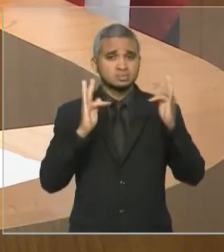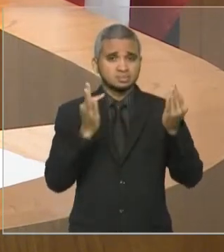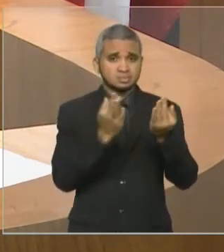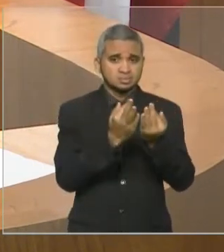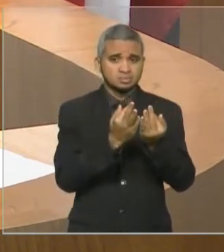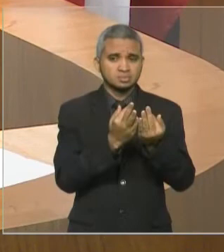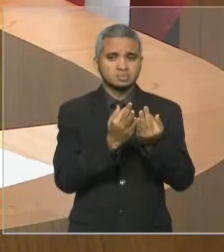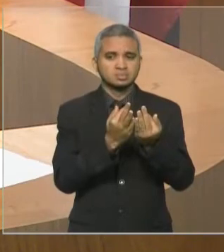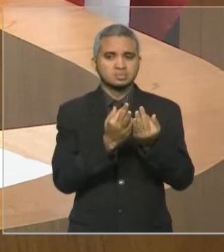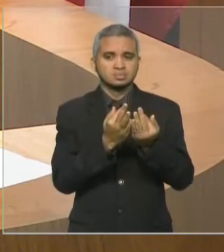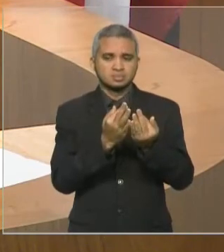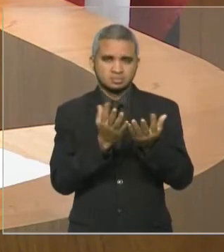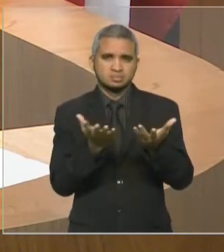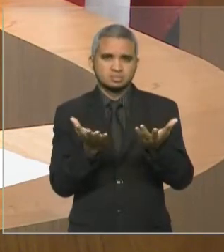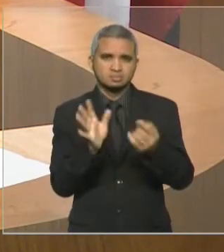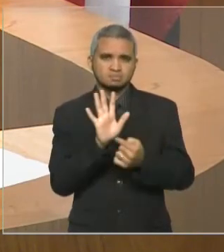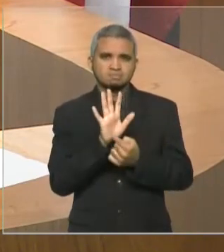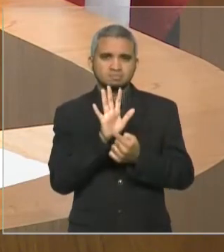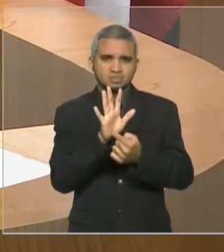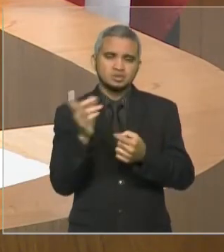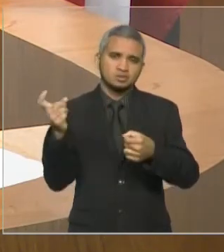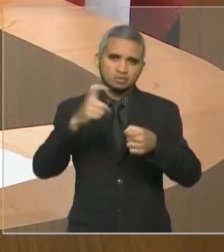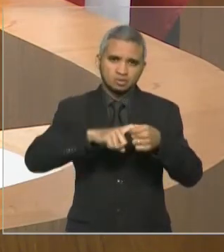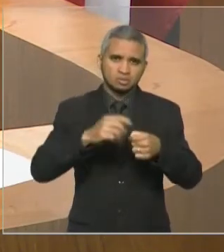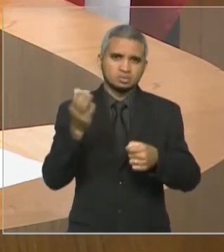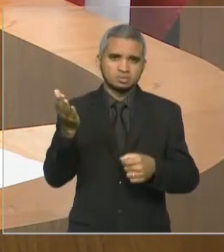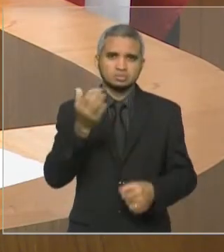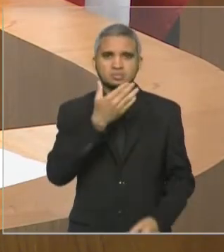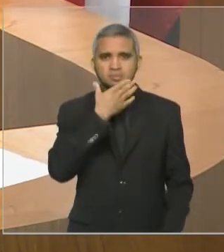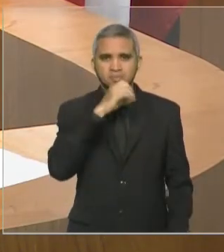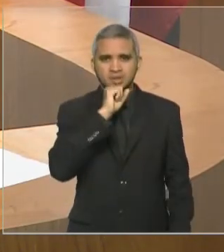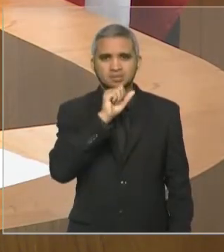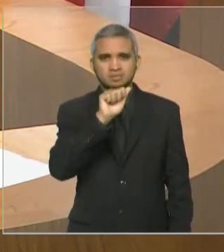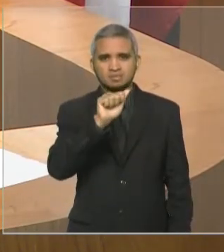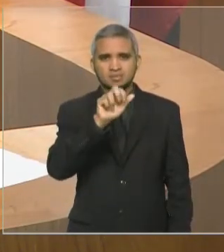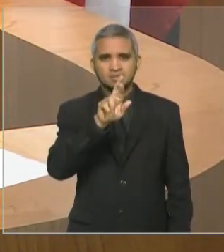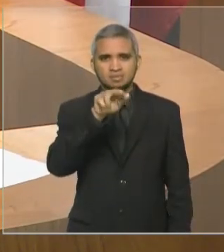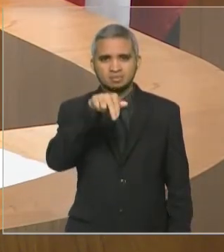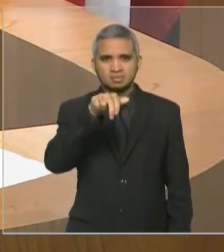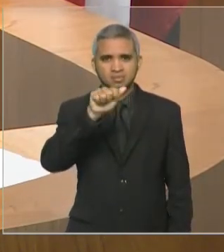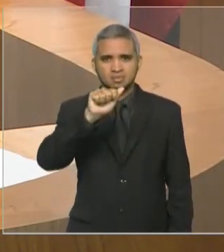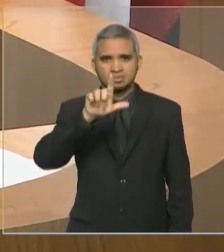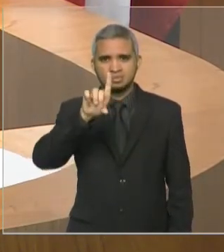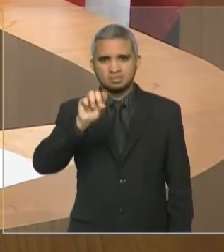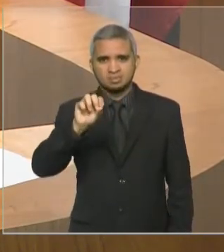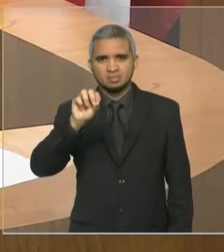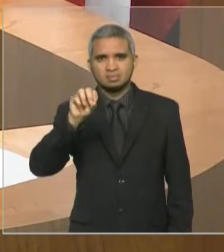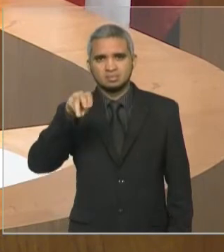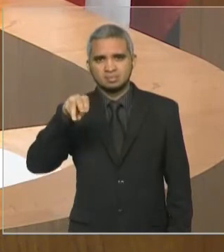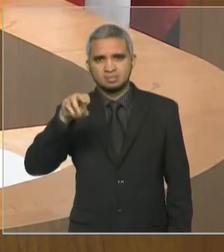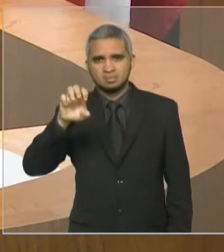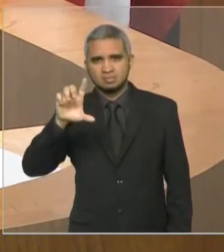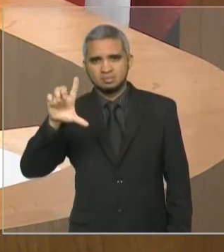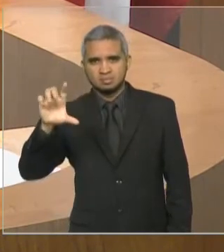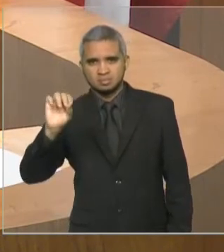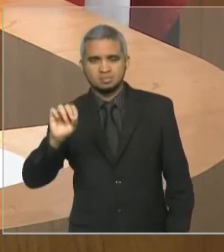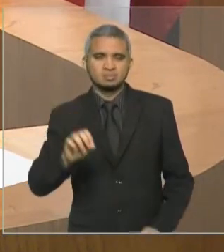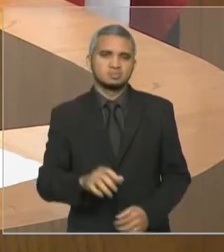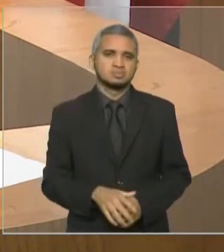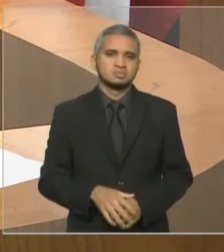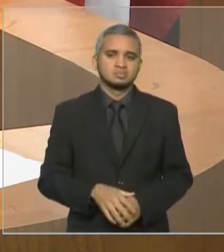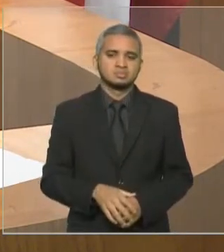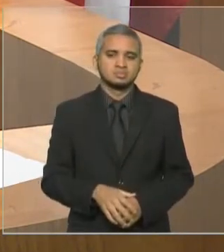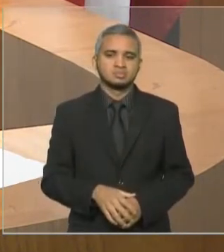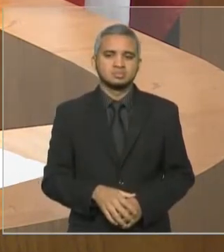até de exemplo. Então, volta o nosso, eu não digo velhinho, porque eu tenho grande admiração pelo Zelinho, para